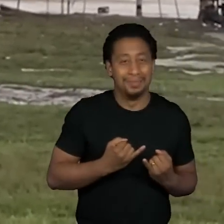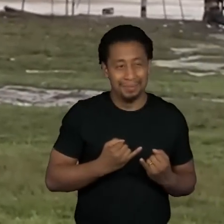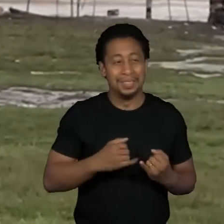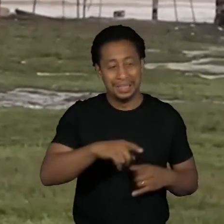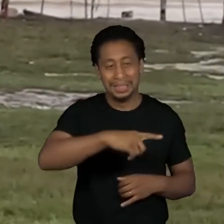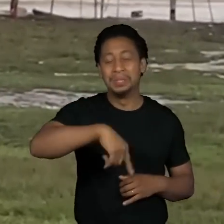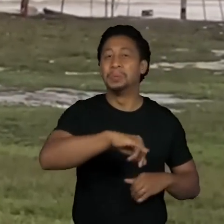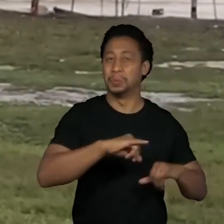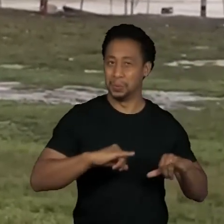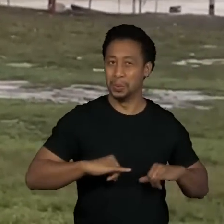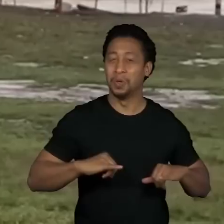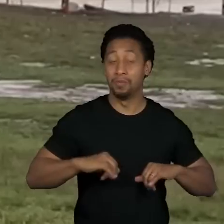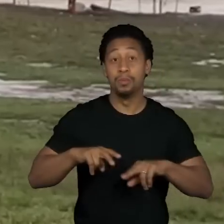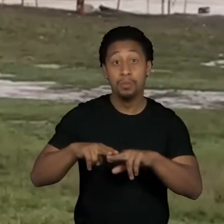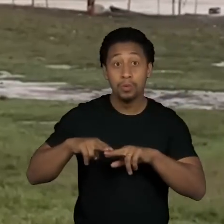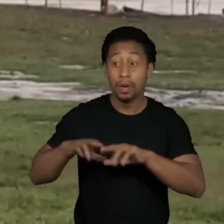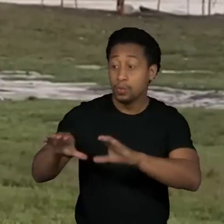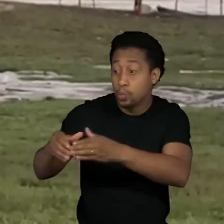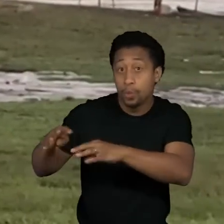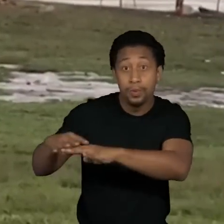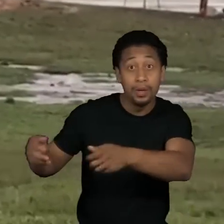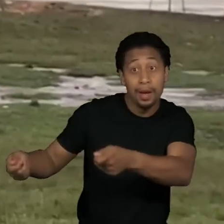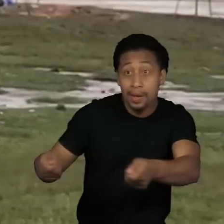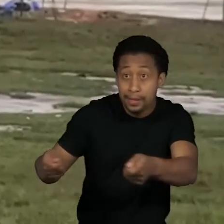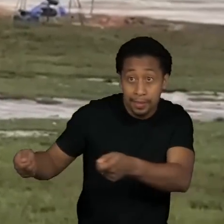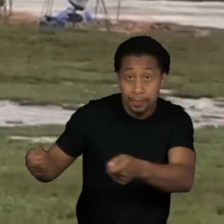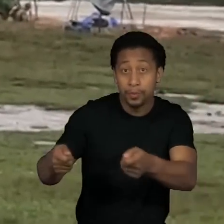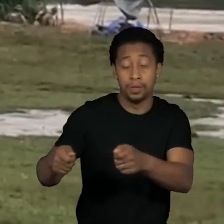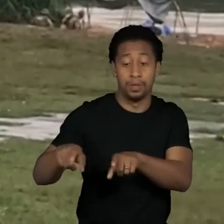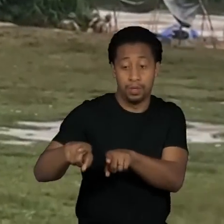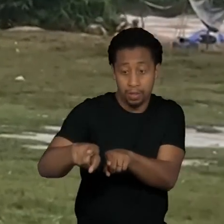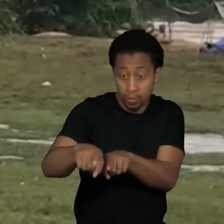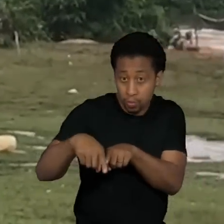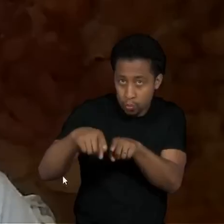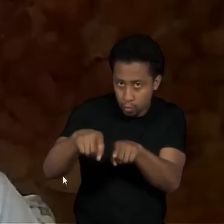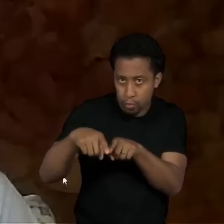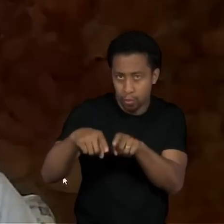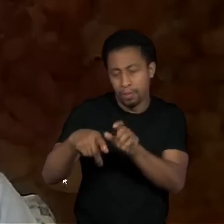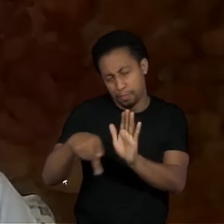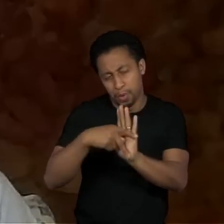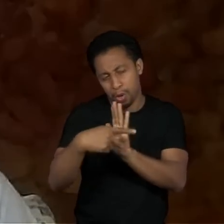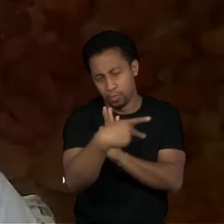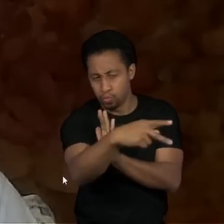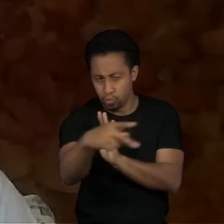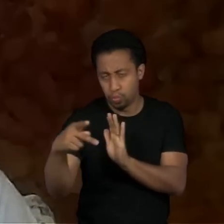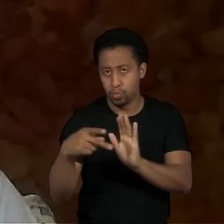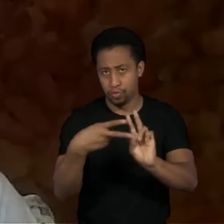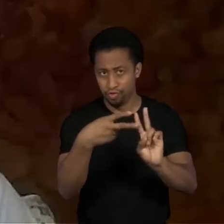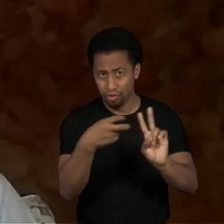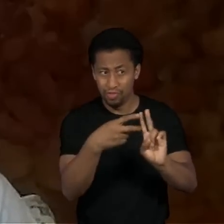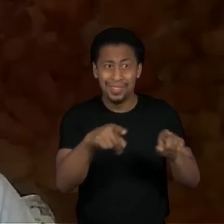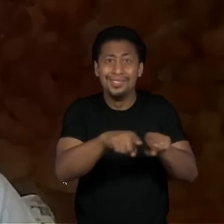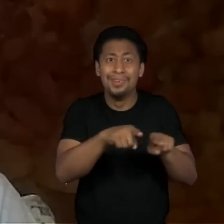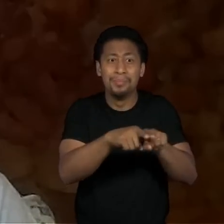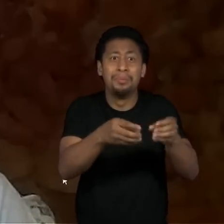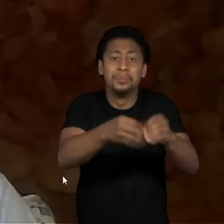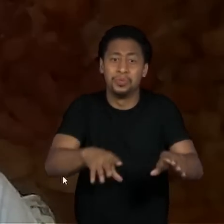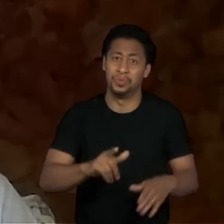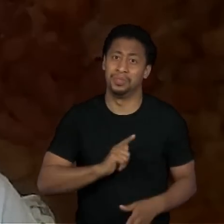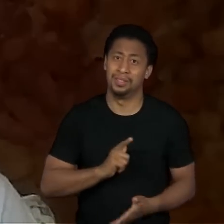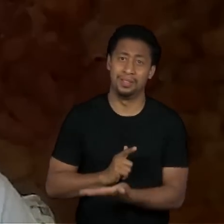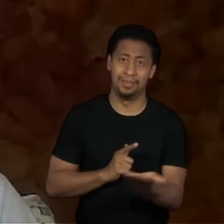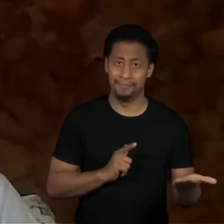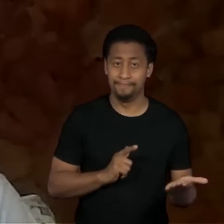garimpo. A agricultura indígena também é impactada. Imagina um cenário em que uma família, por exemplo, é acometida